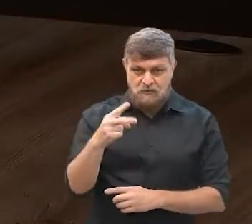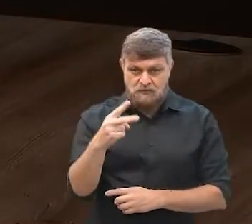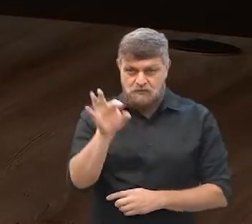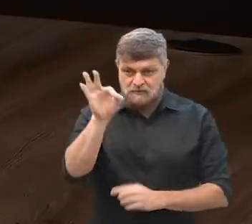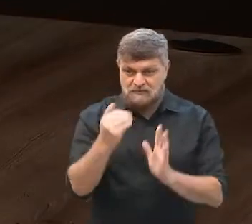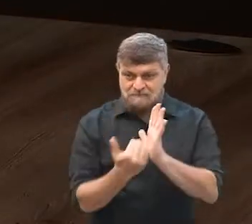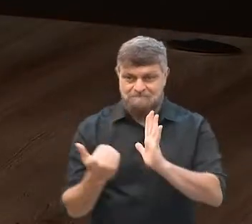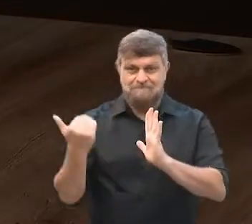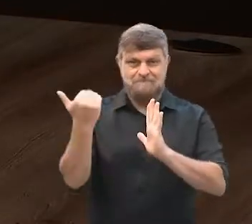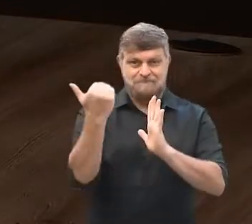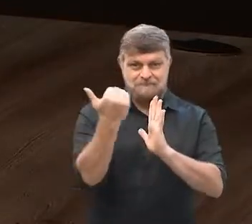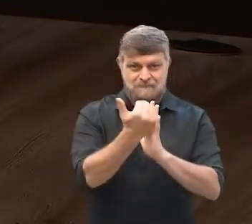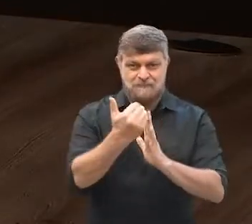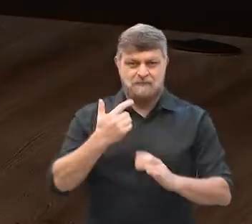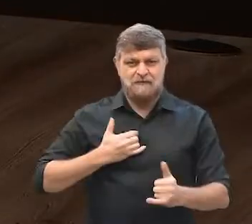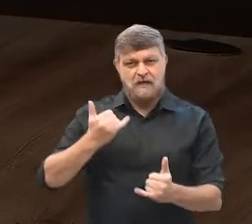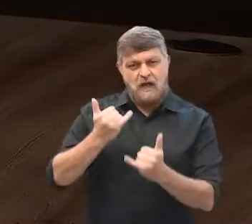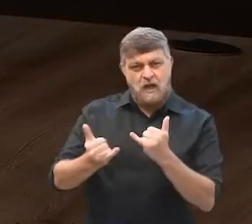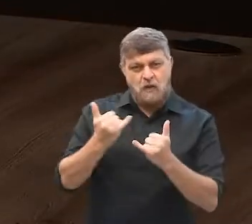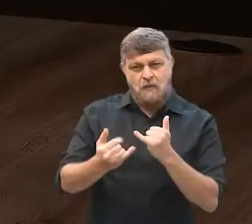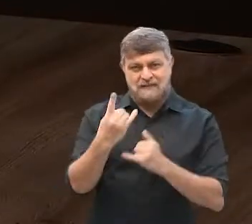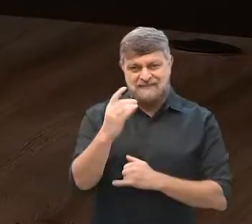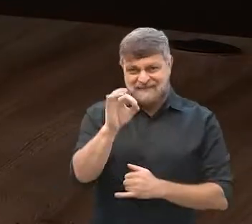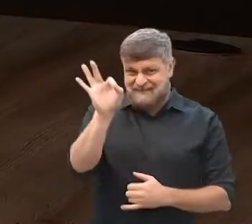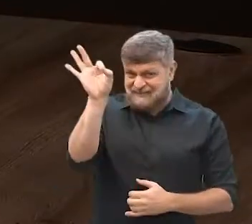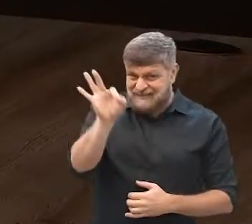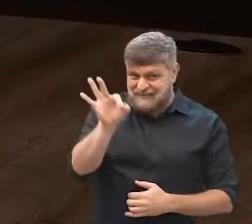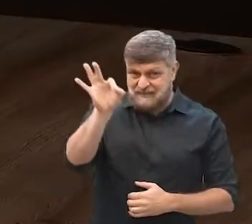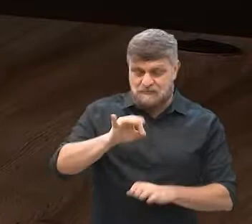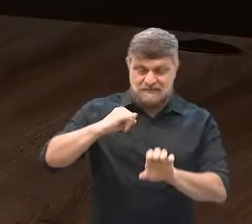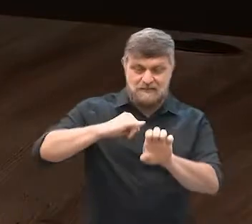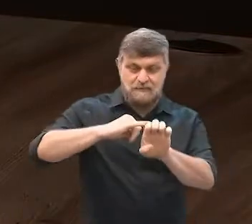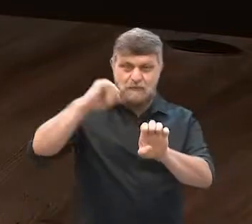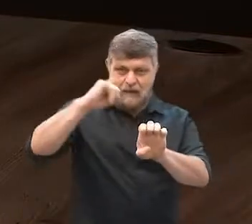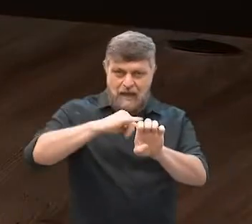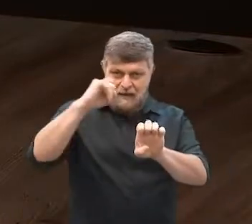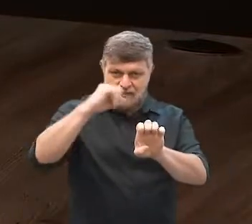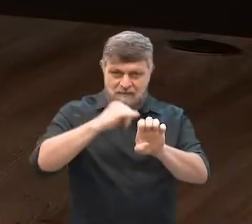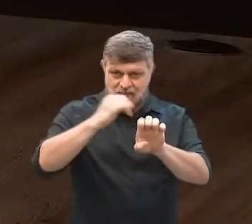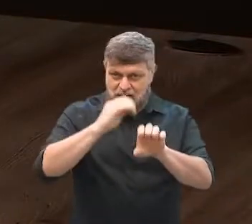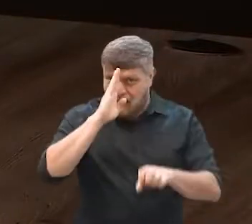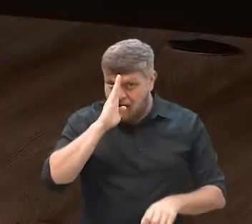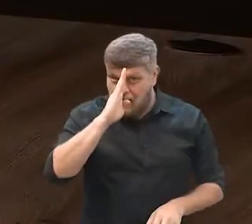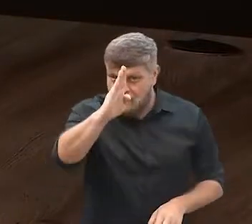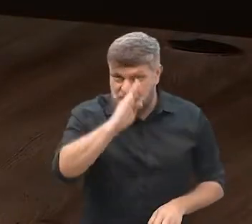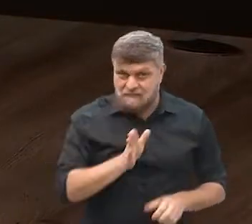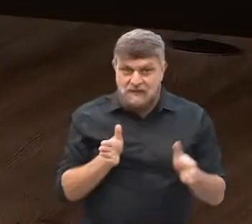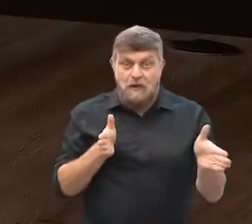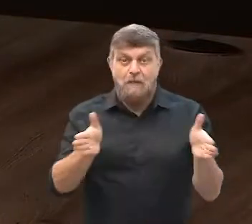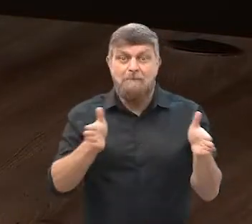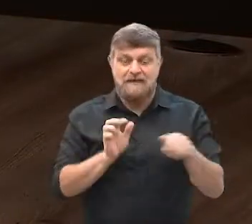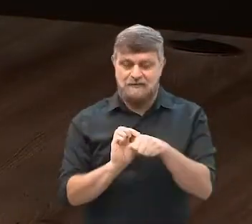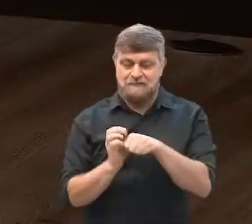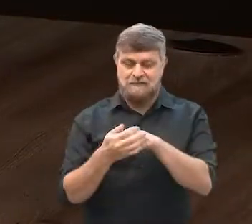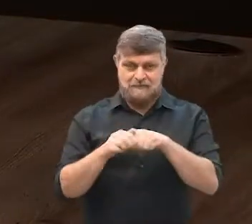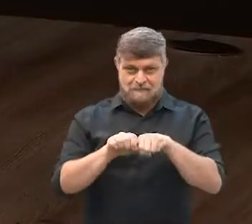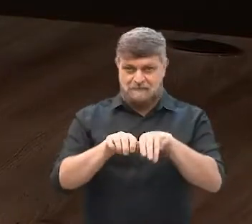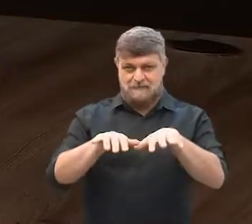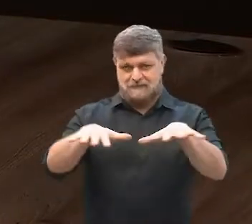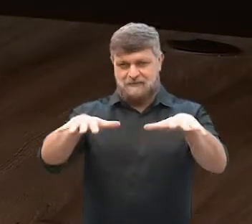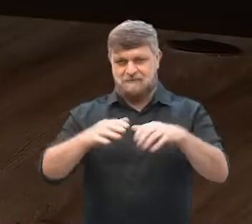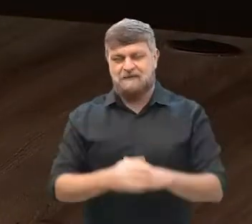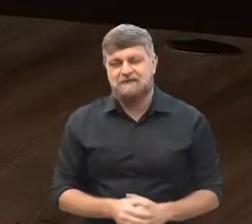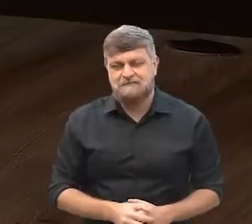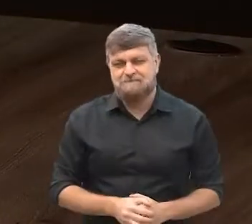19,2%, num universo de quase 10% do aumento do empreendedorismo, principalmente durante a pandemia. E é